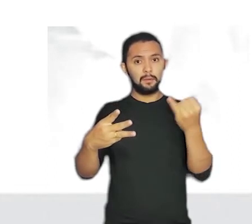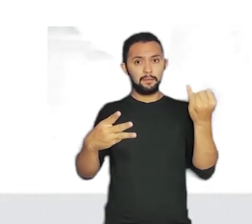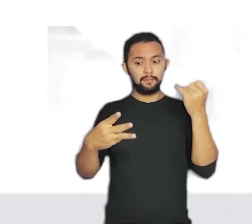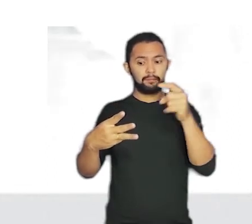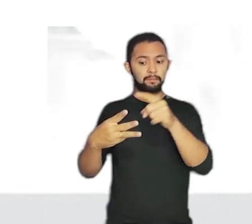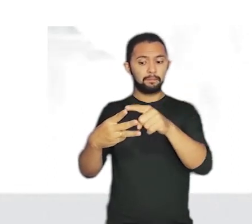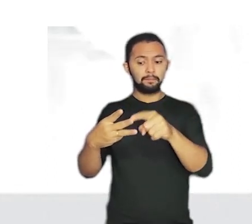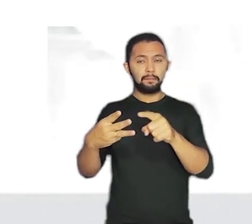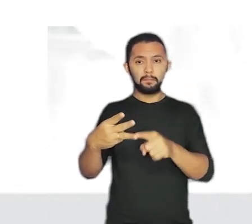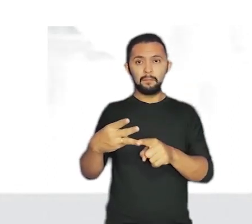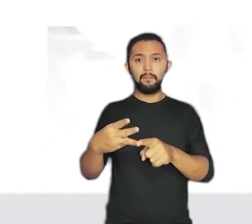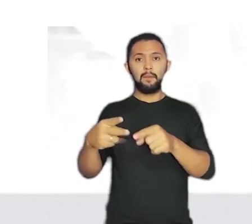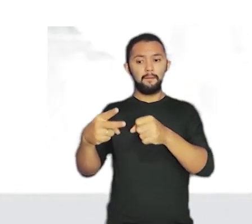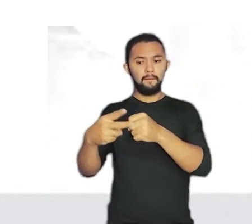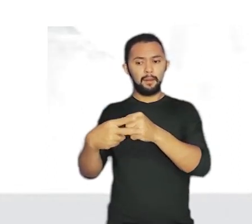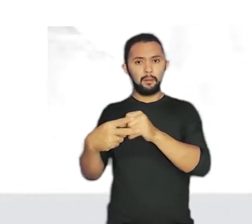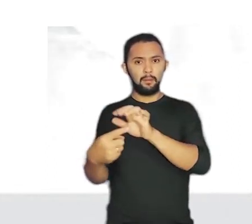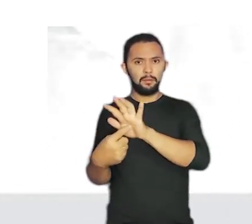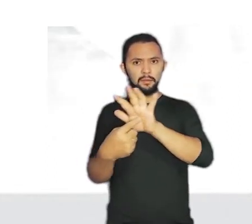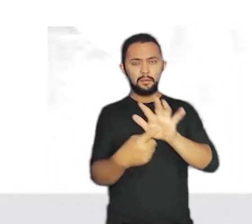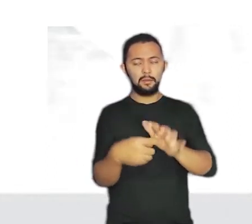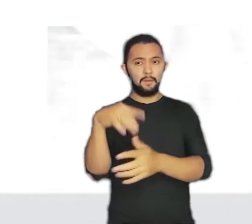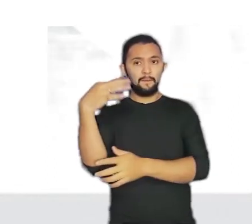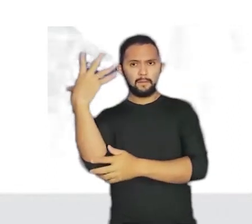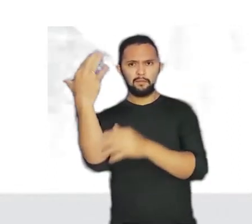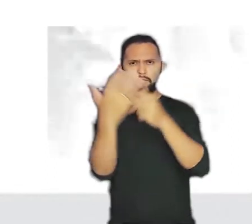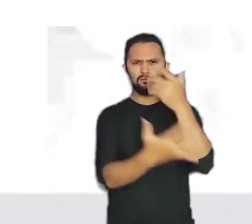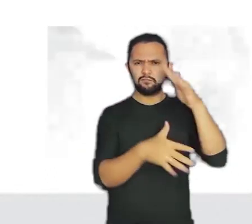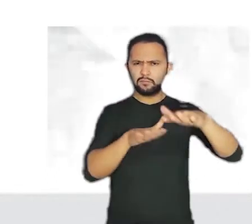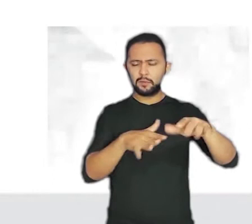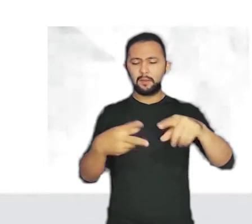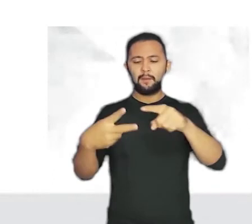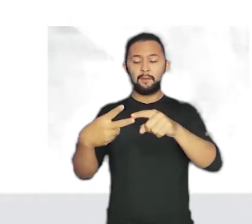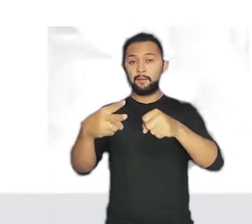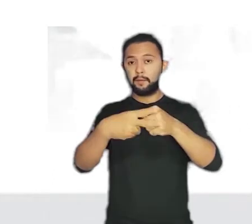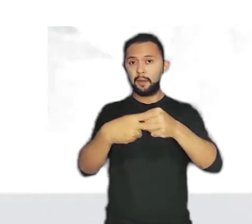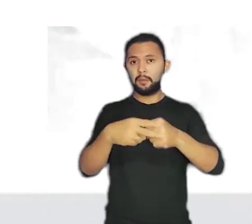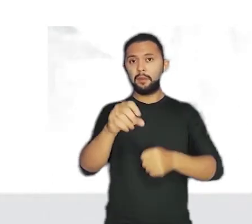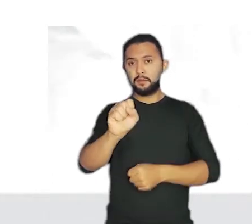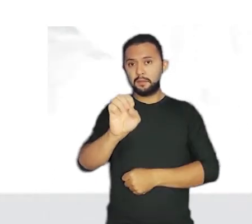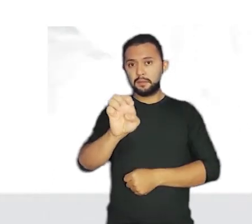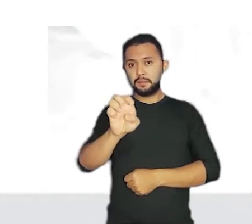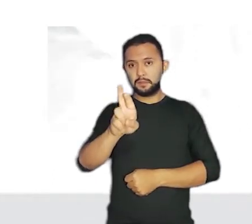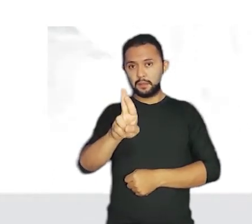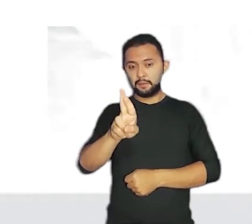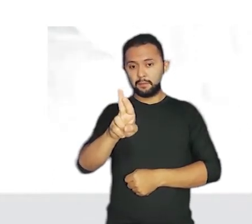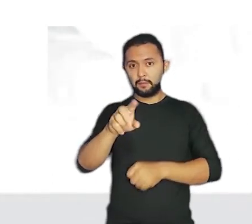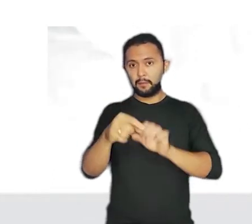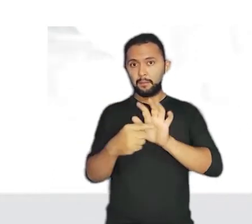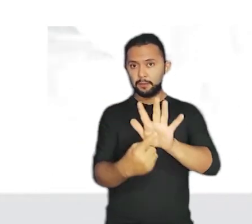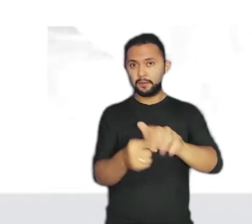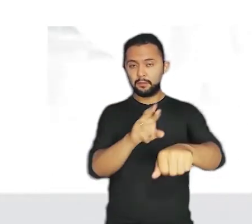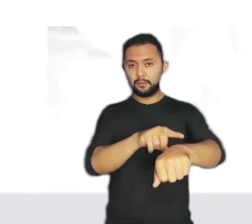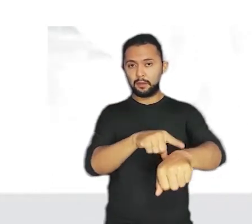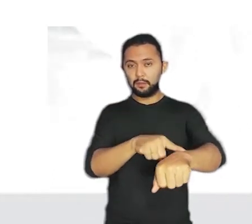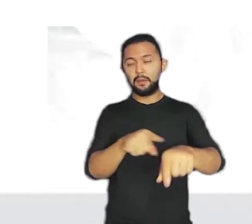inexistentes. Verbos indicando fenômenos da natureza, verbo ser ou fazer indicando um tempo que já passou, e o verbo